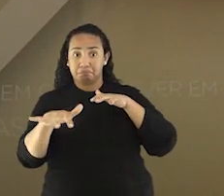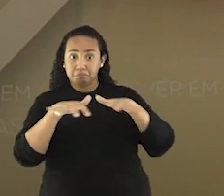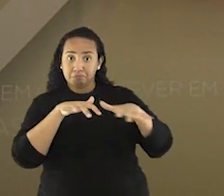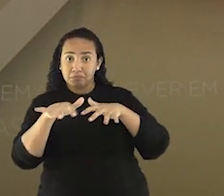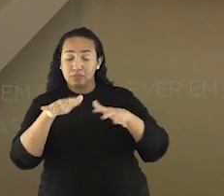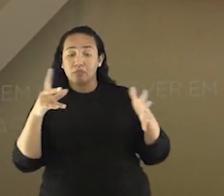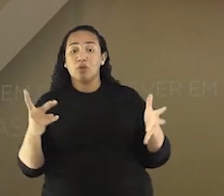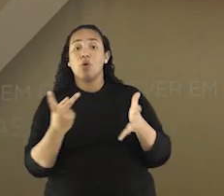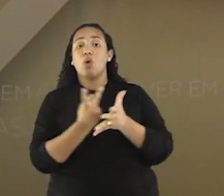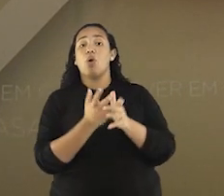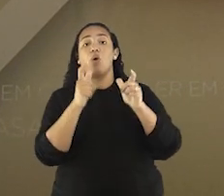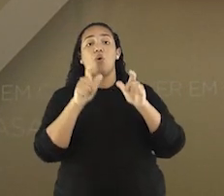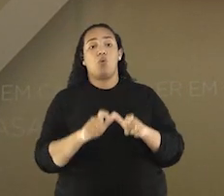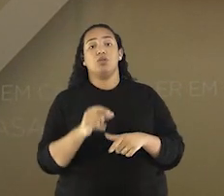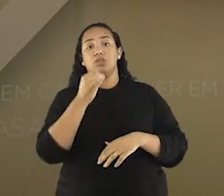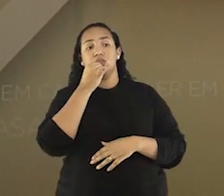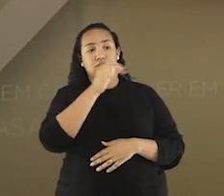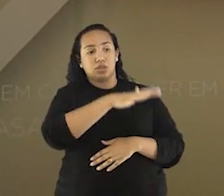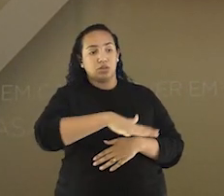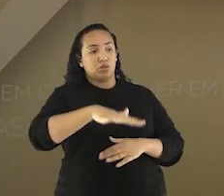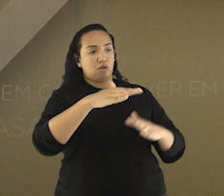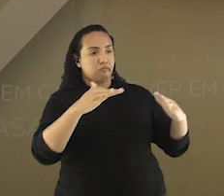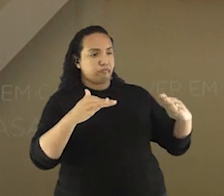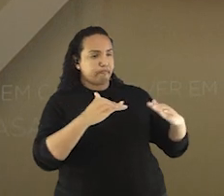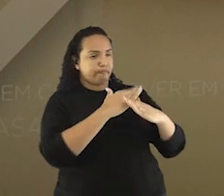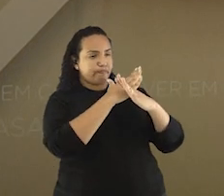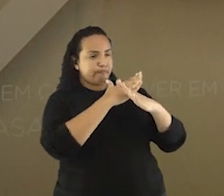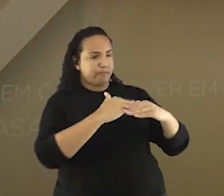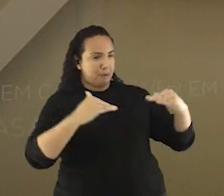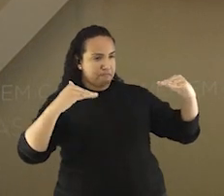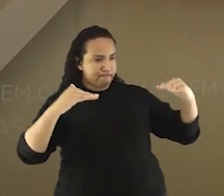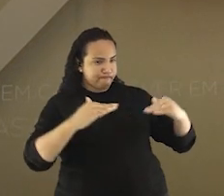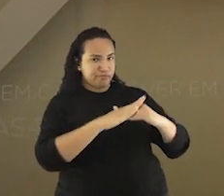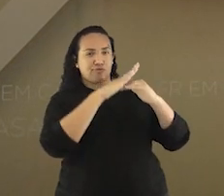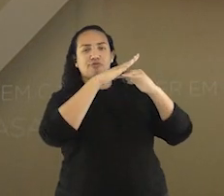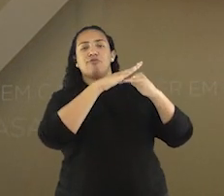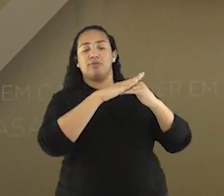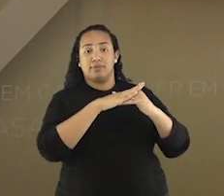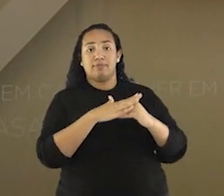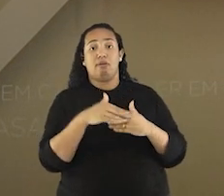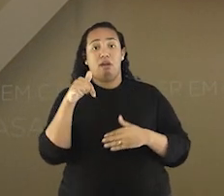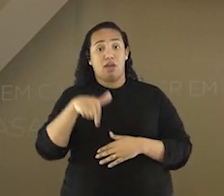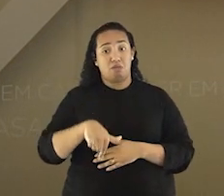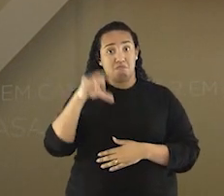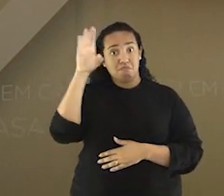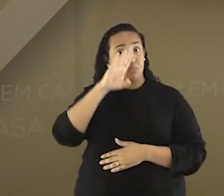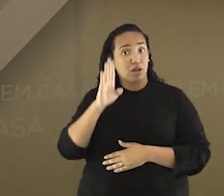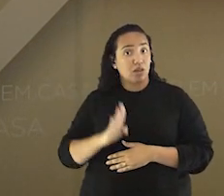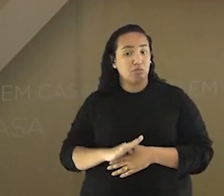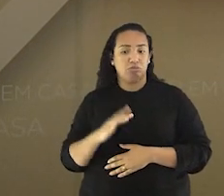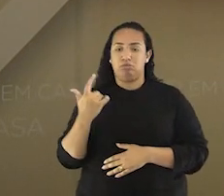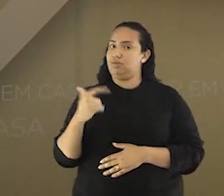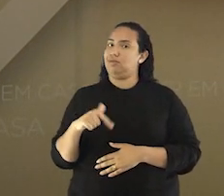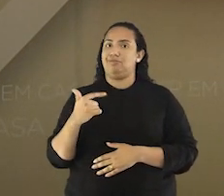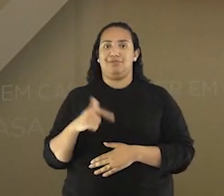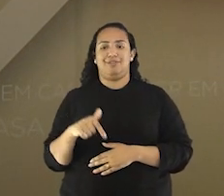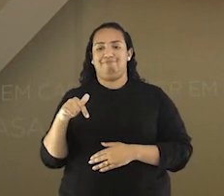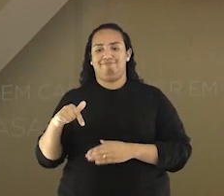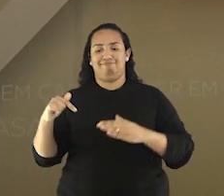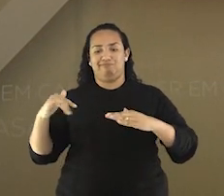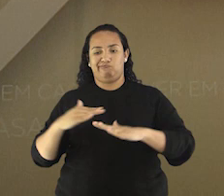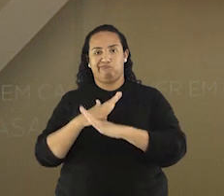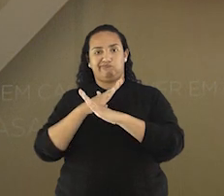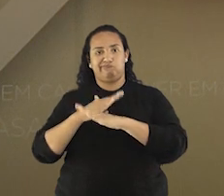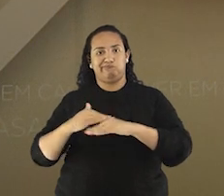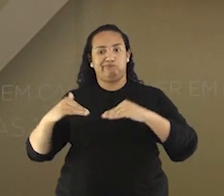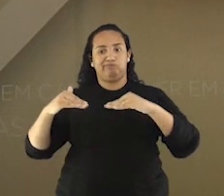onde há o encontro dessas placas tectônicas. O Brasil não sofre tanto com as ações intensas do terremoto, pois